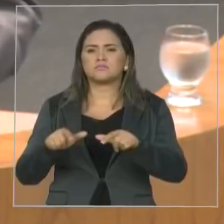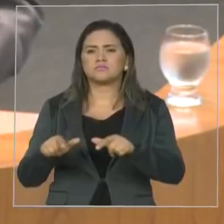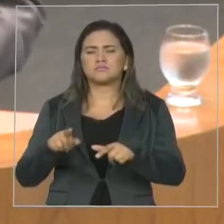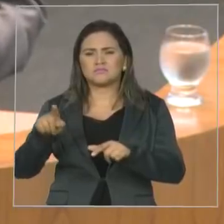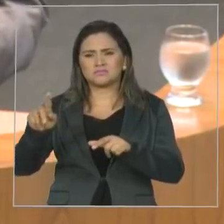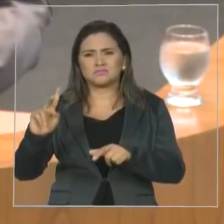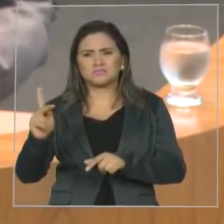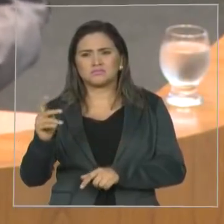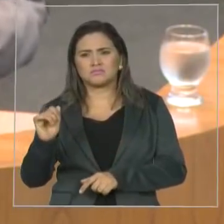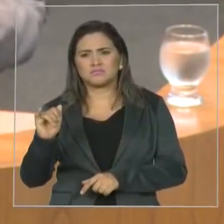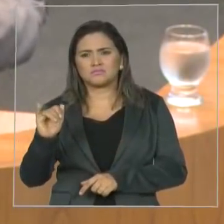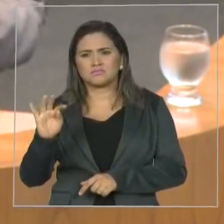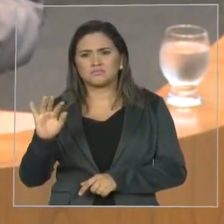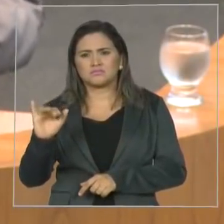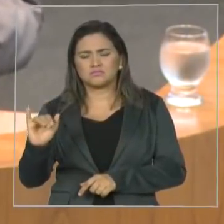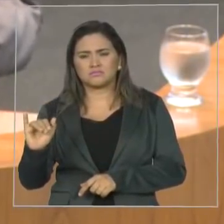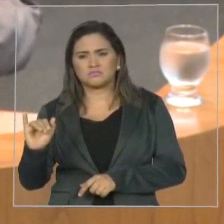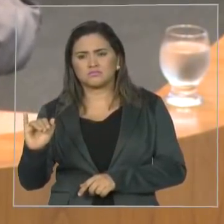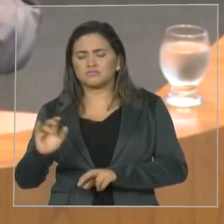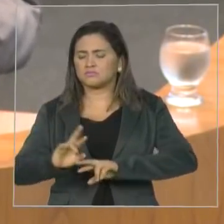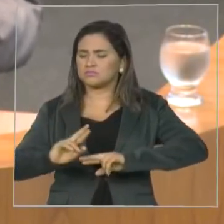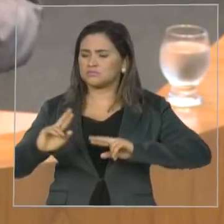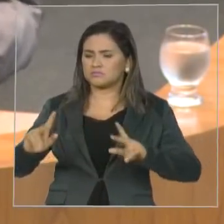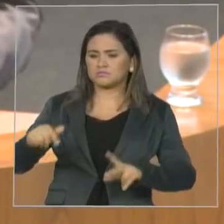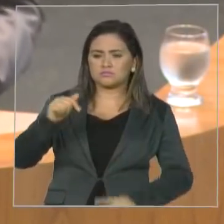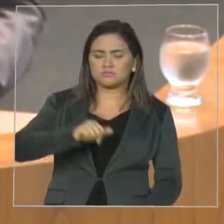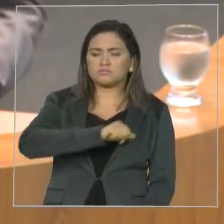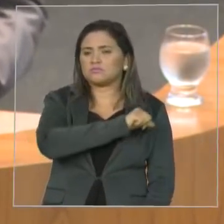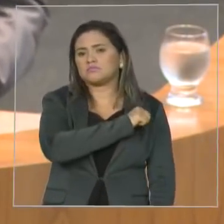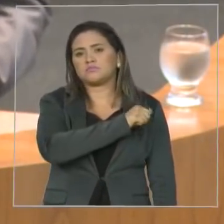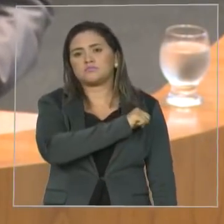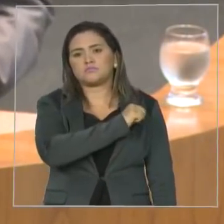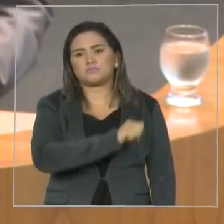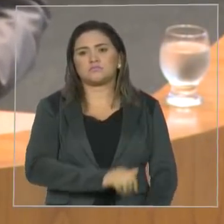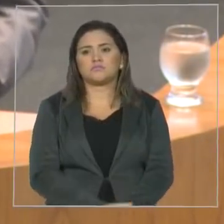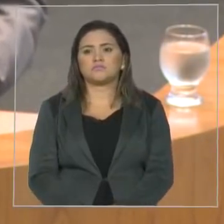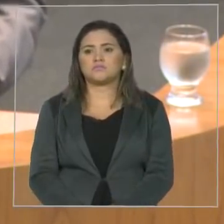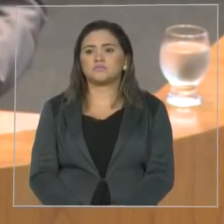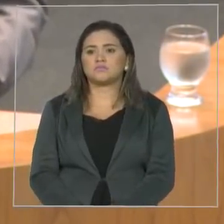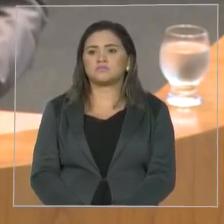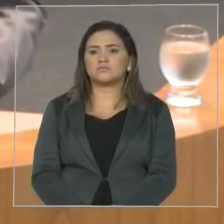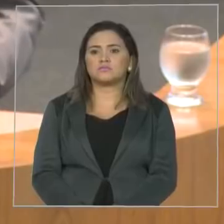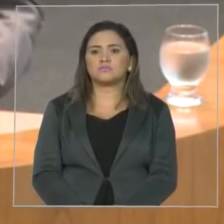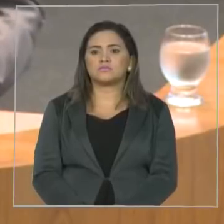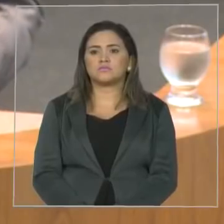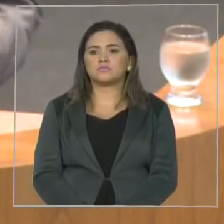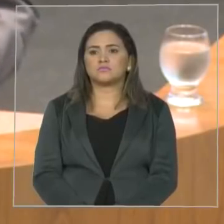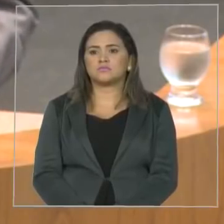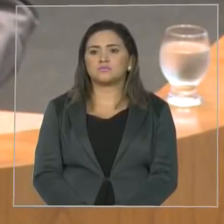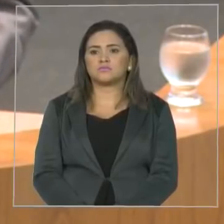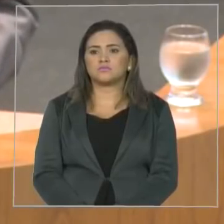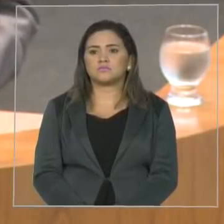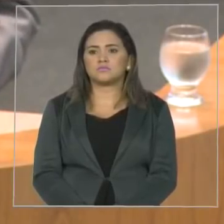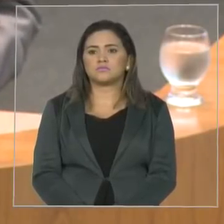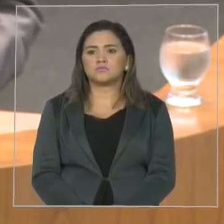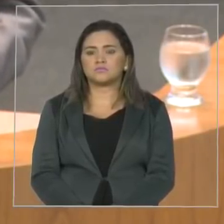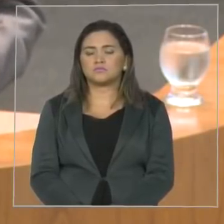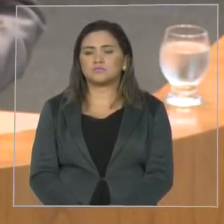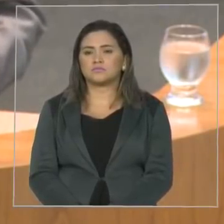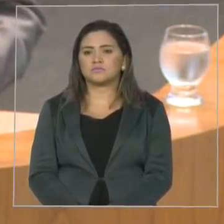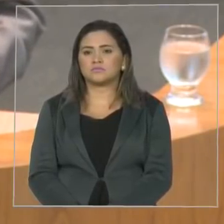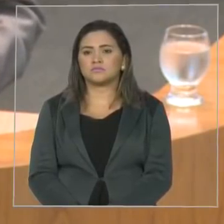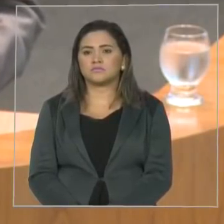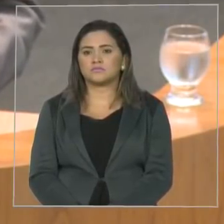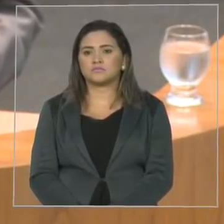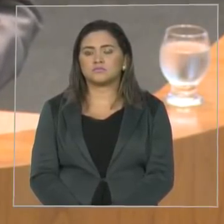Rio de Janeiro, e que é absoluto isso incorreto. Por quê? Primeiro, que as legislações Lá é uma,